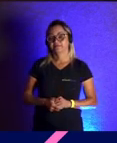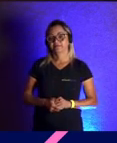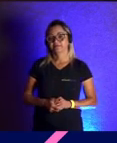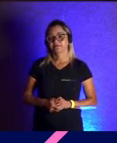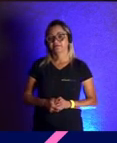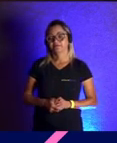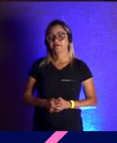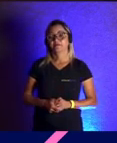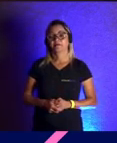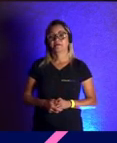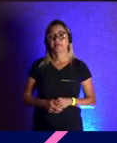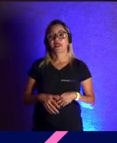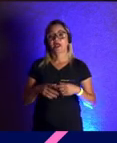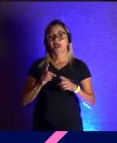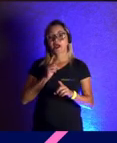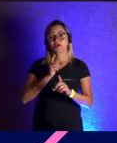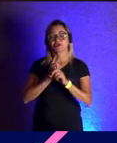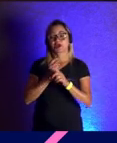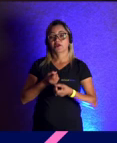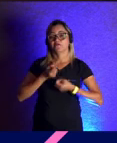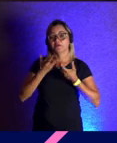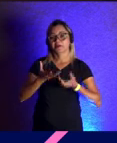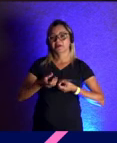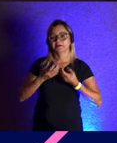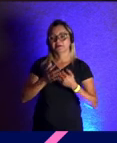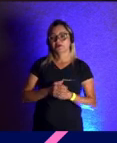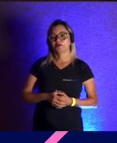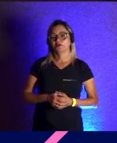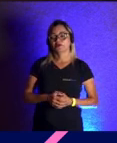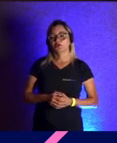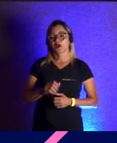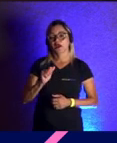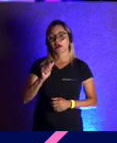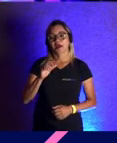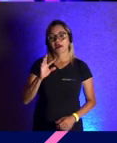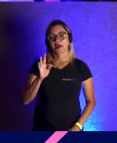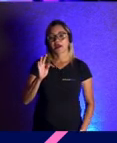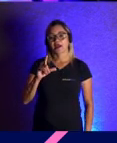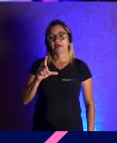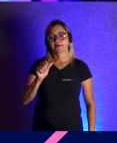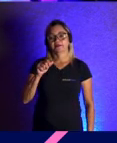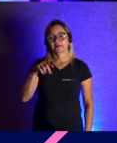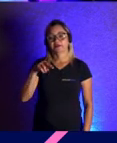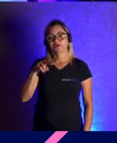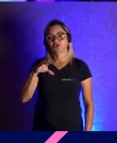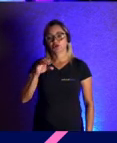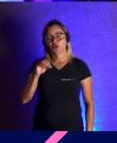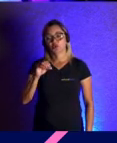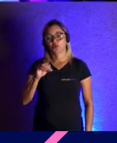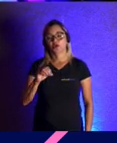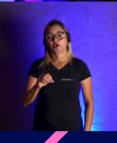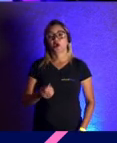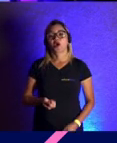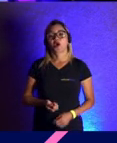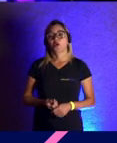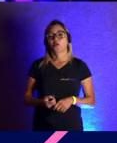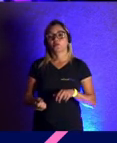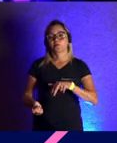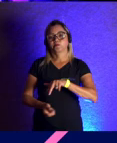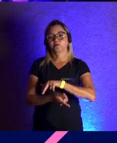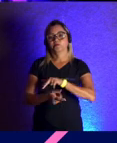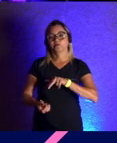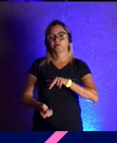E tem que acharam algumas informações do Atlantic Council envolvendo a operação Lava Jato. Não sei se você